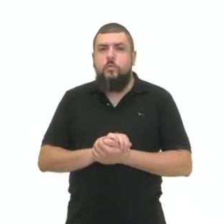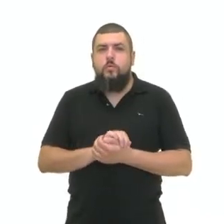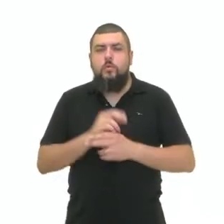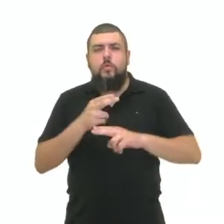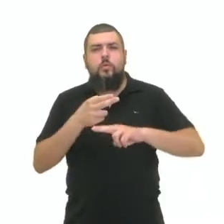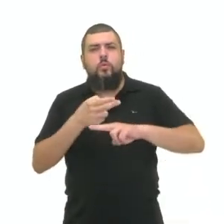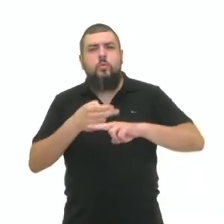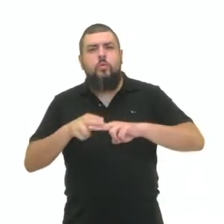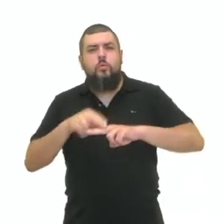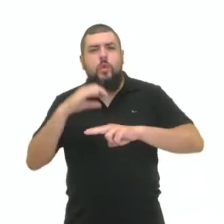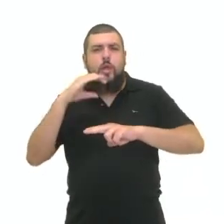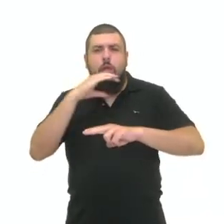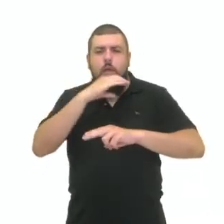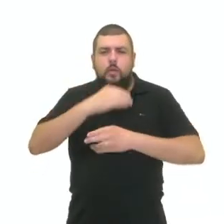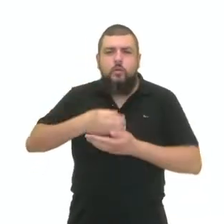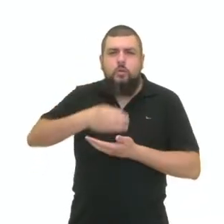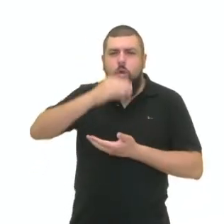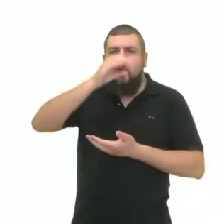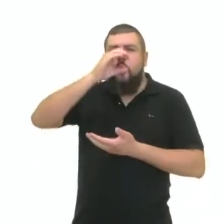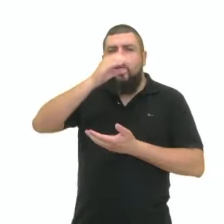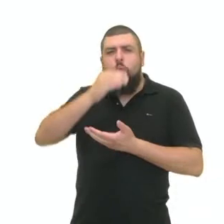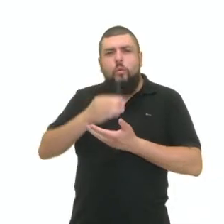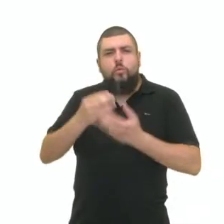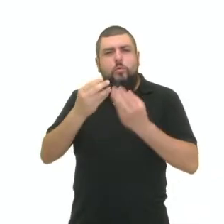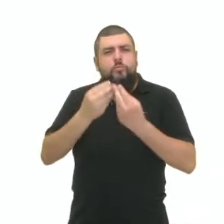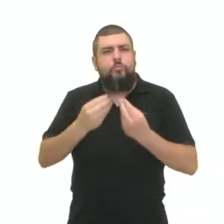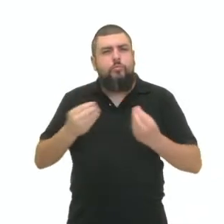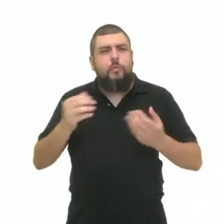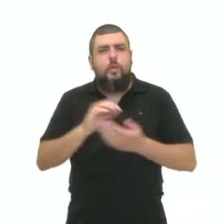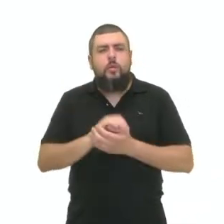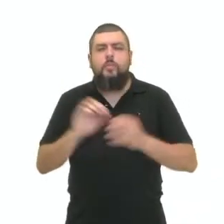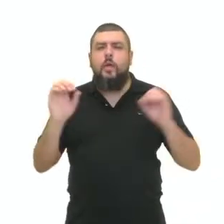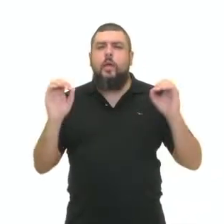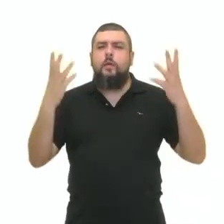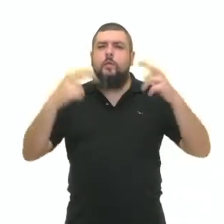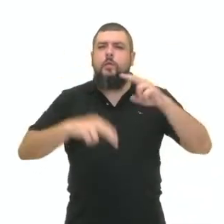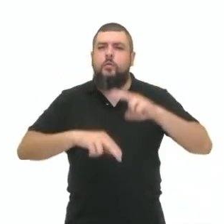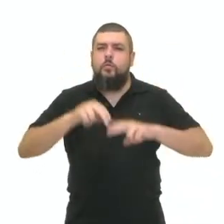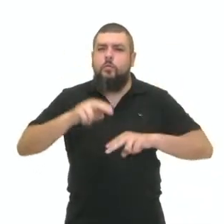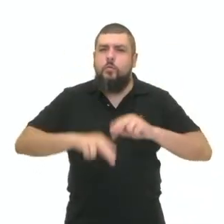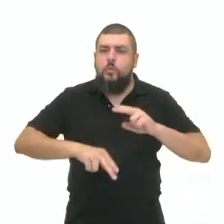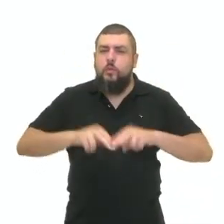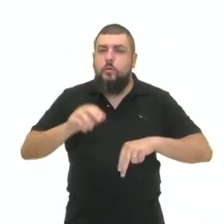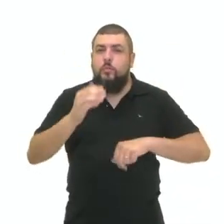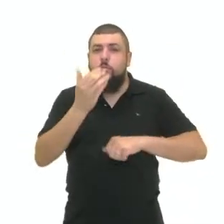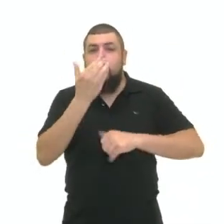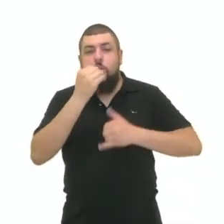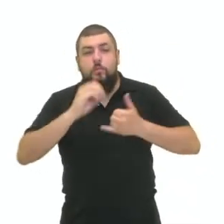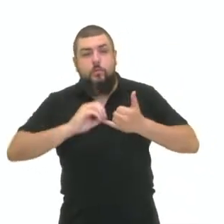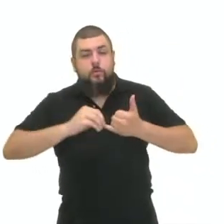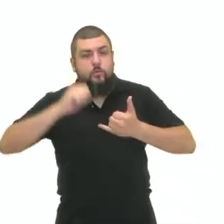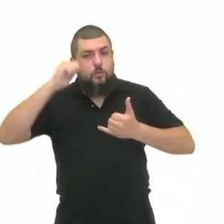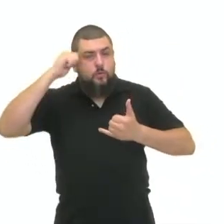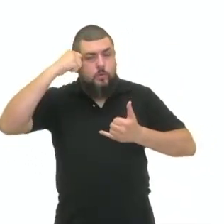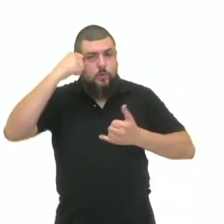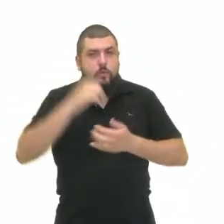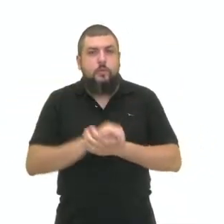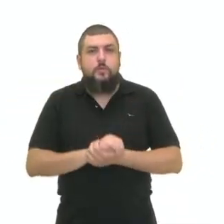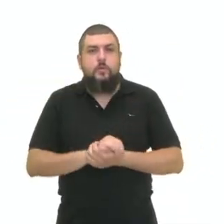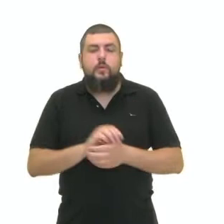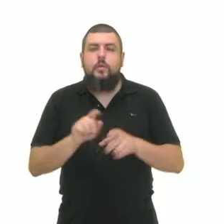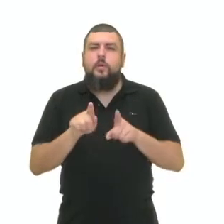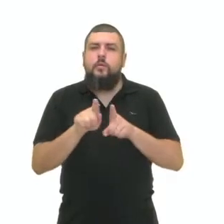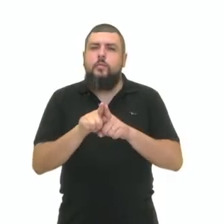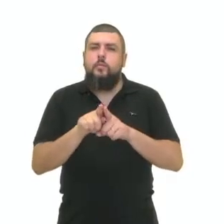iconografia, dormir até mais tarde, uma festa junina, fogueira, comer uma feijoadinha. As pessoas também dão a impressão de estarem